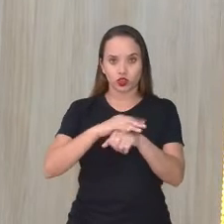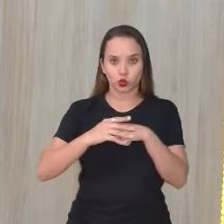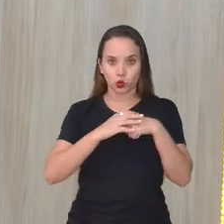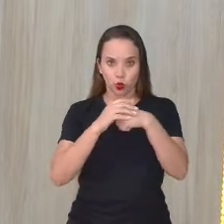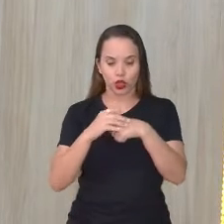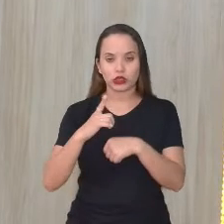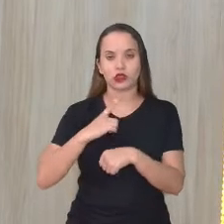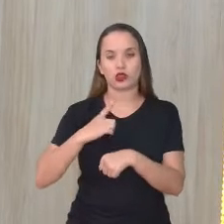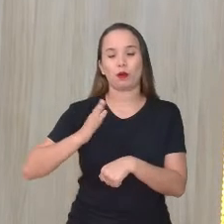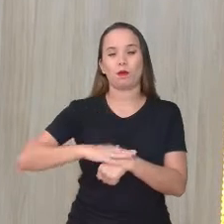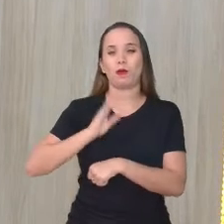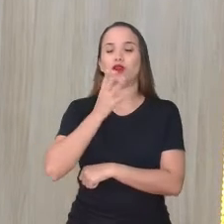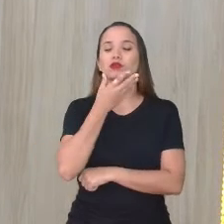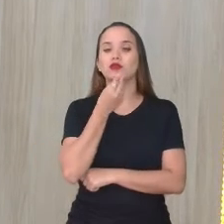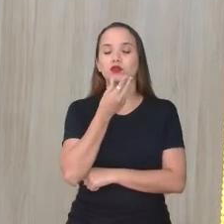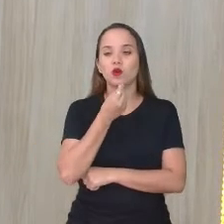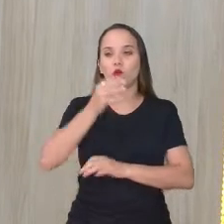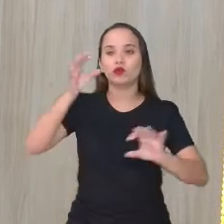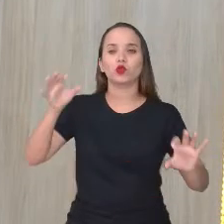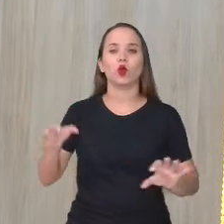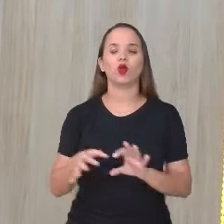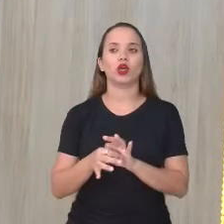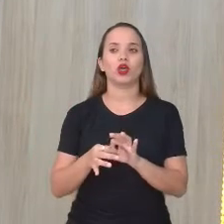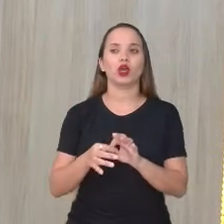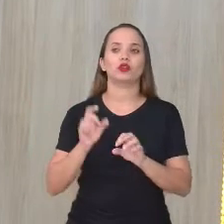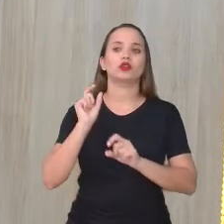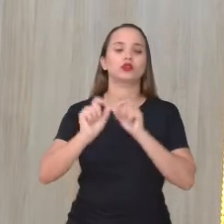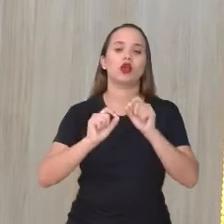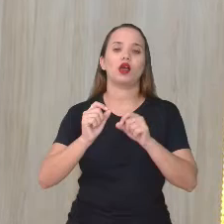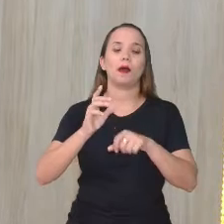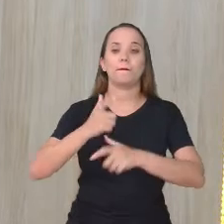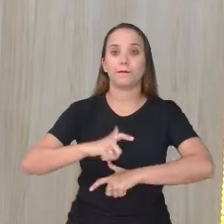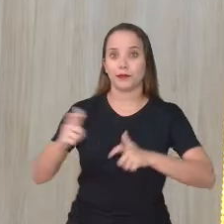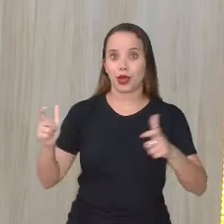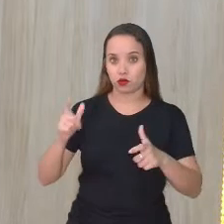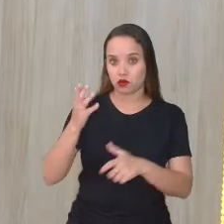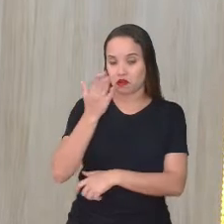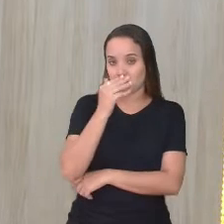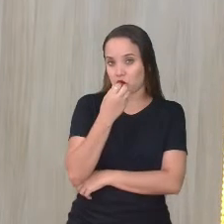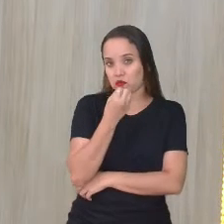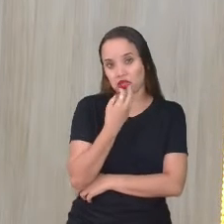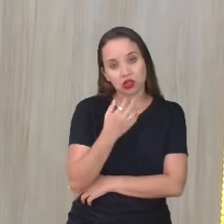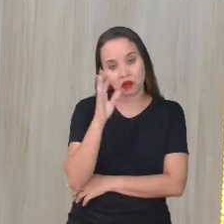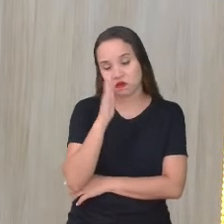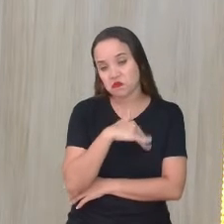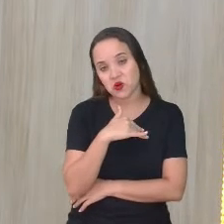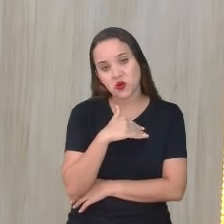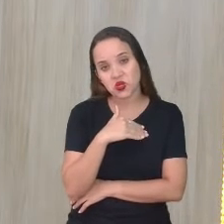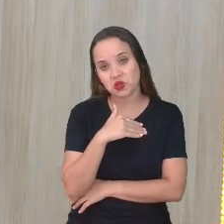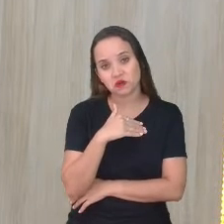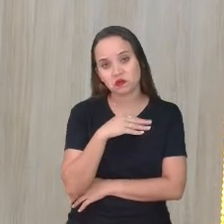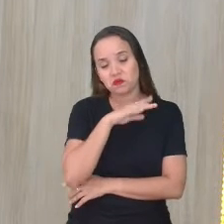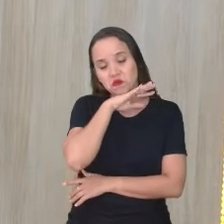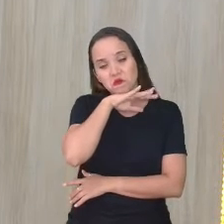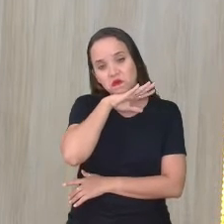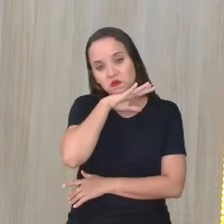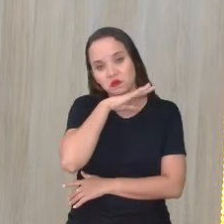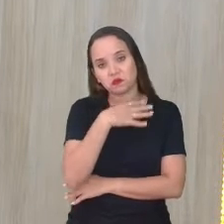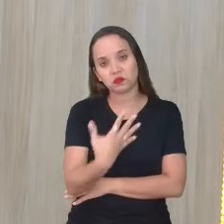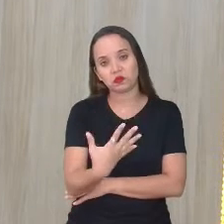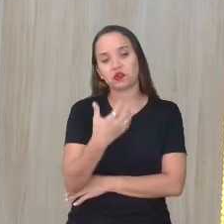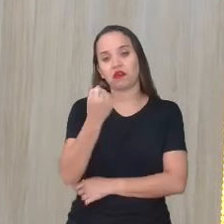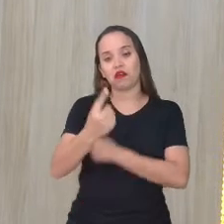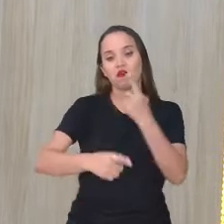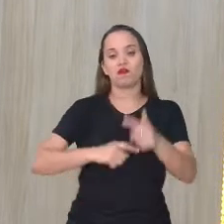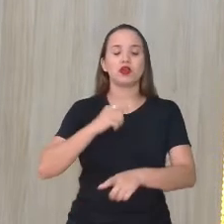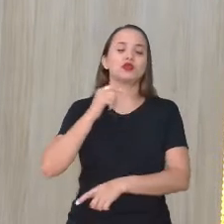mais os homens e estão ligadas à má alimentação, tá, gente? Então, várias doenças que a pessoa às